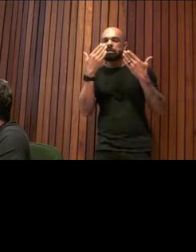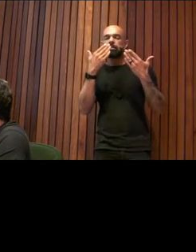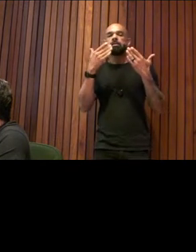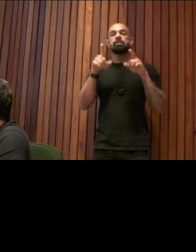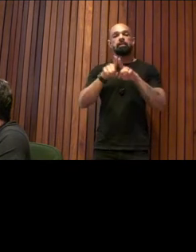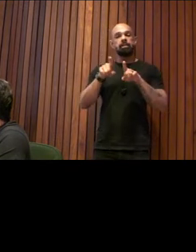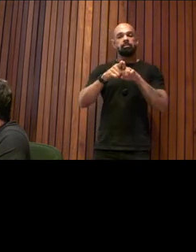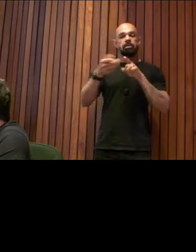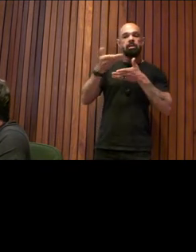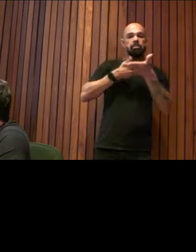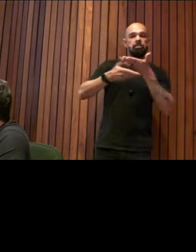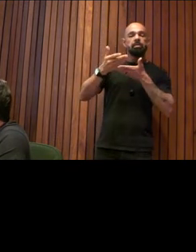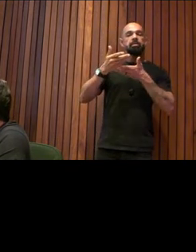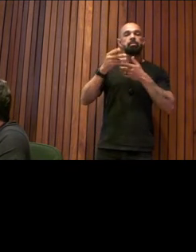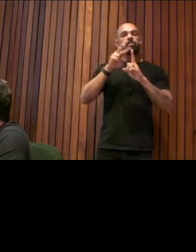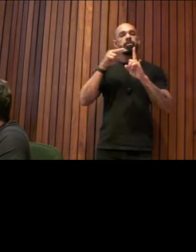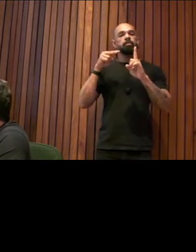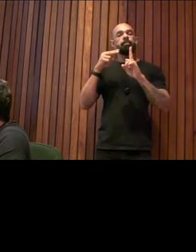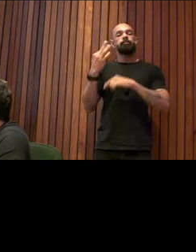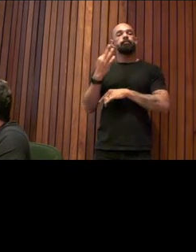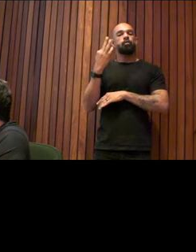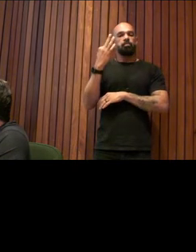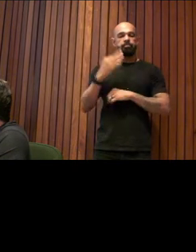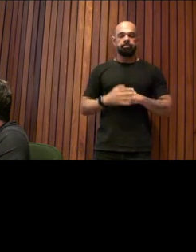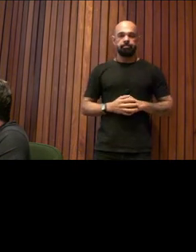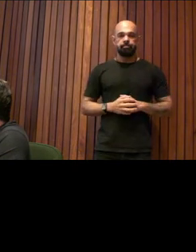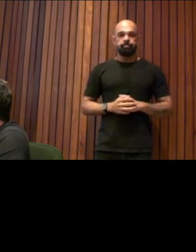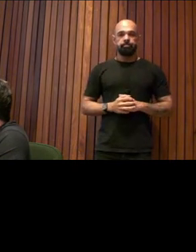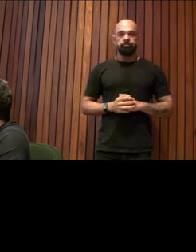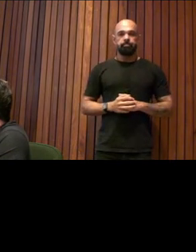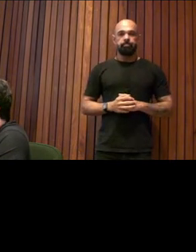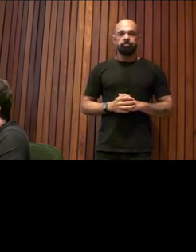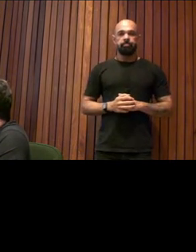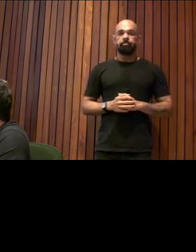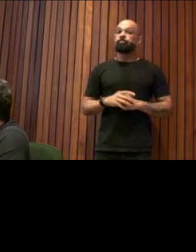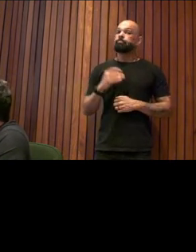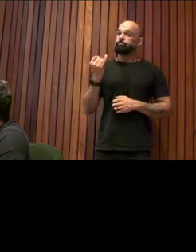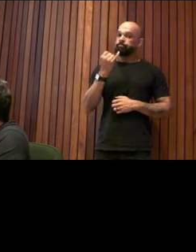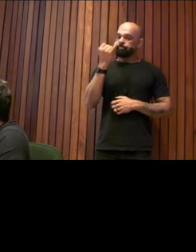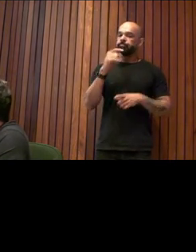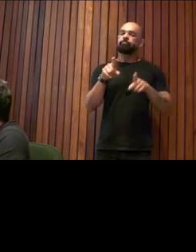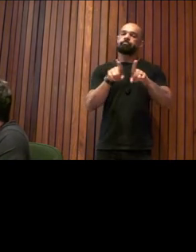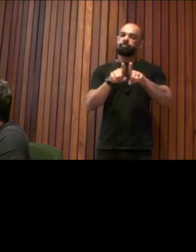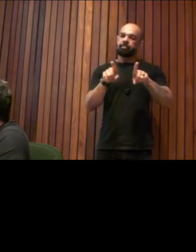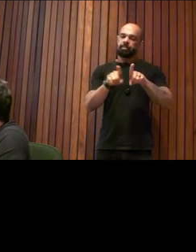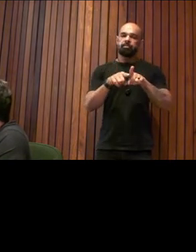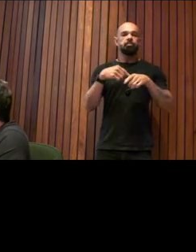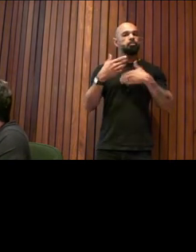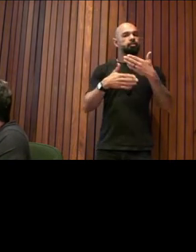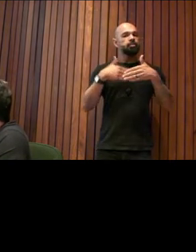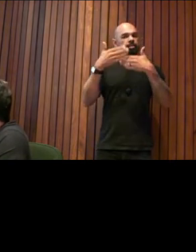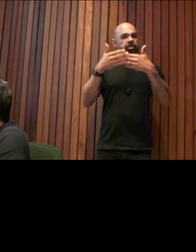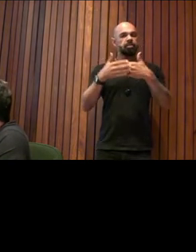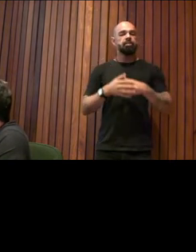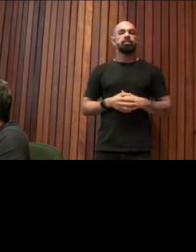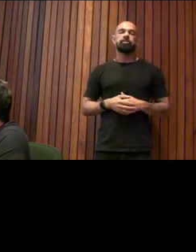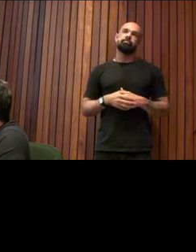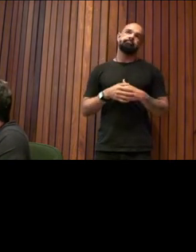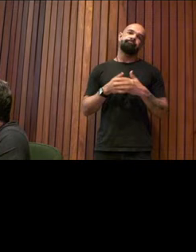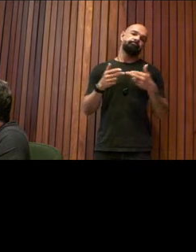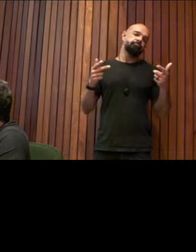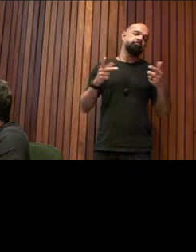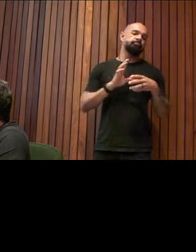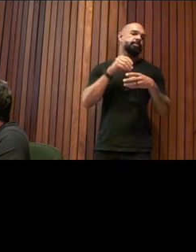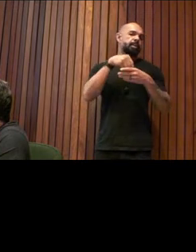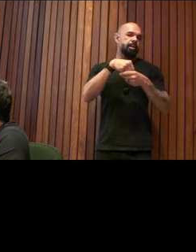interlocutor do ponto de vista formal, né? É bem importante, além de todo o processo, enfim,